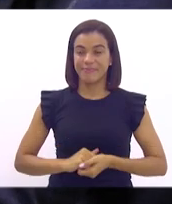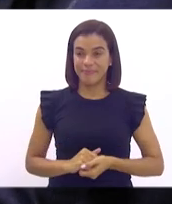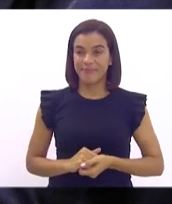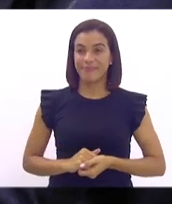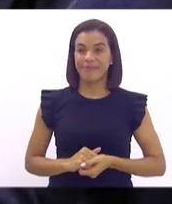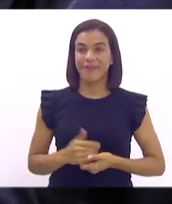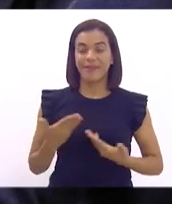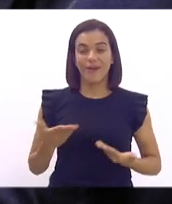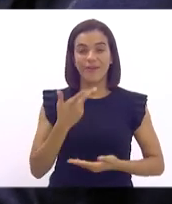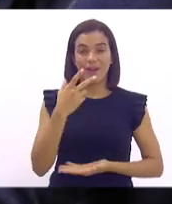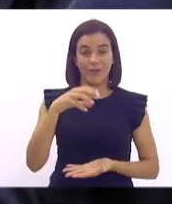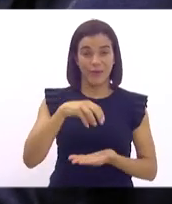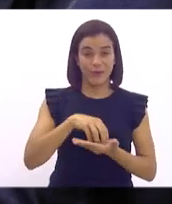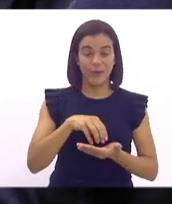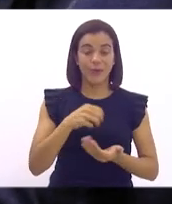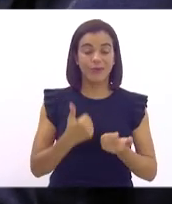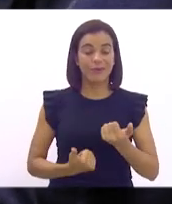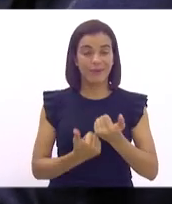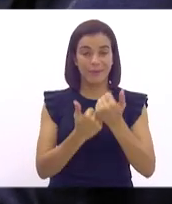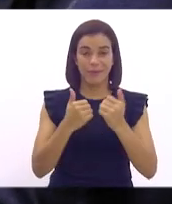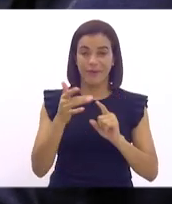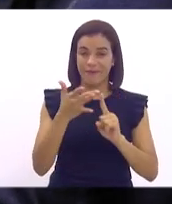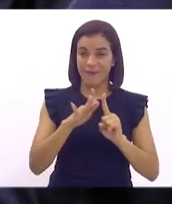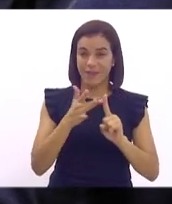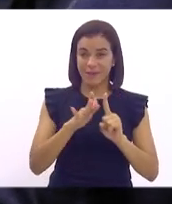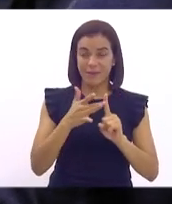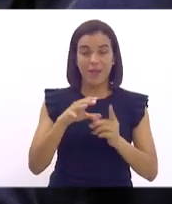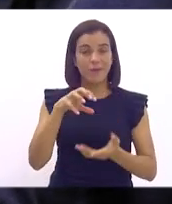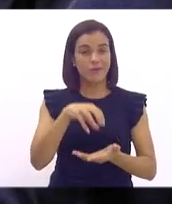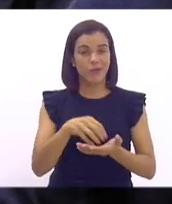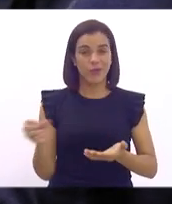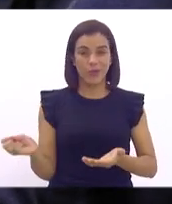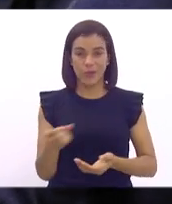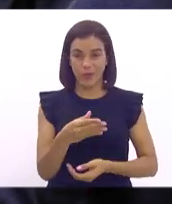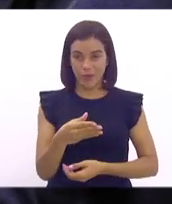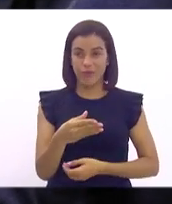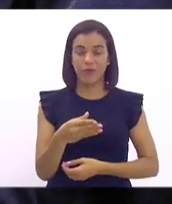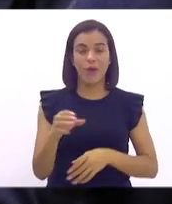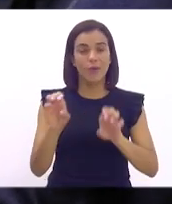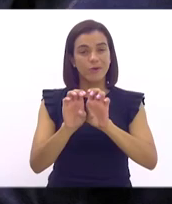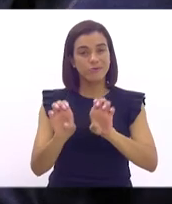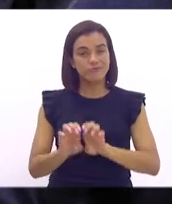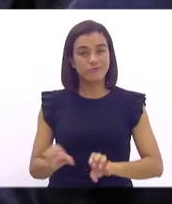Então, eu falo do Núcleo de Apoio às Vítimas do Ministério Público, que é um setor novo, né, uma estrutura